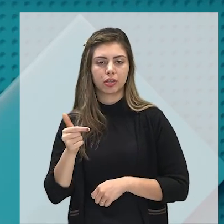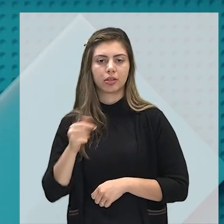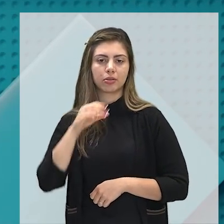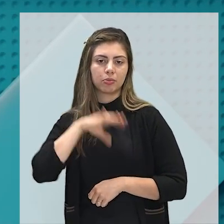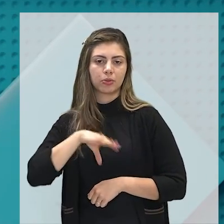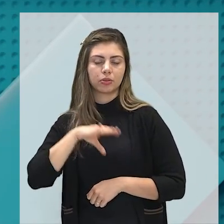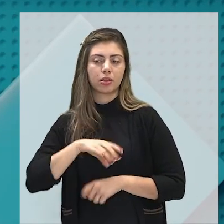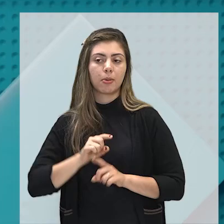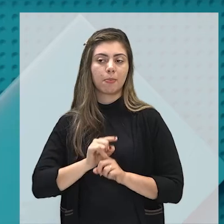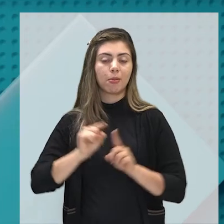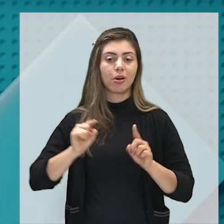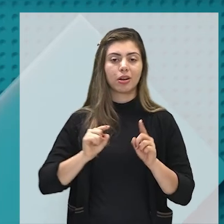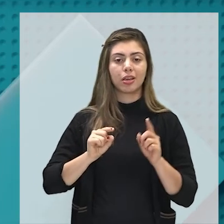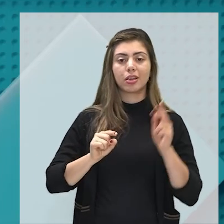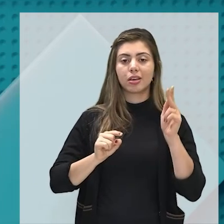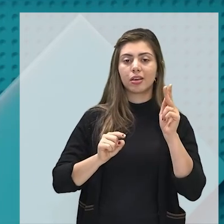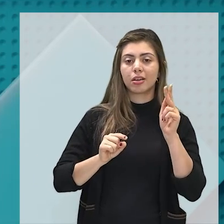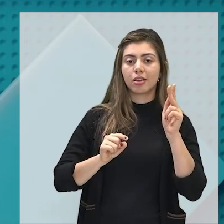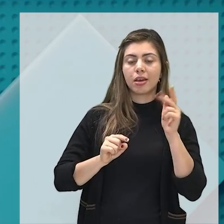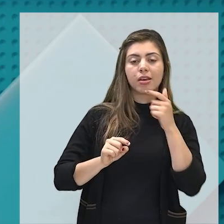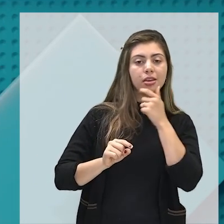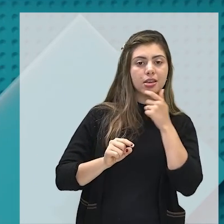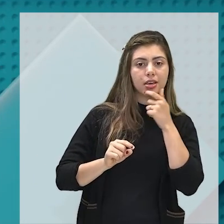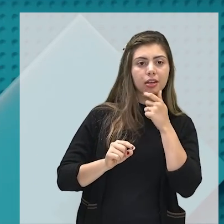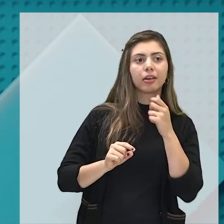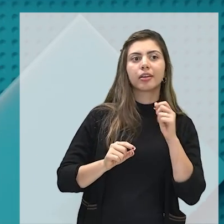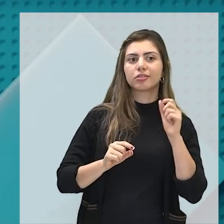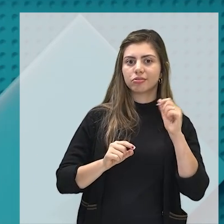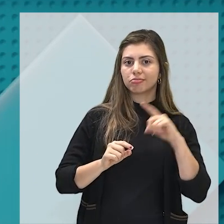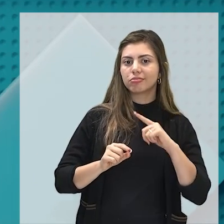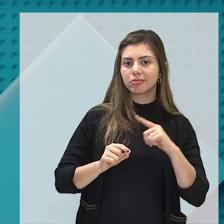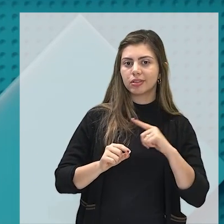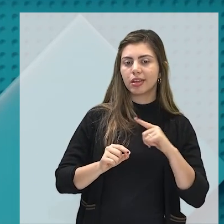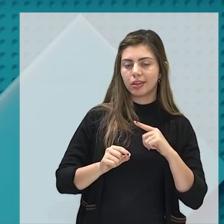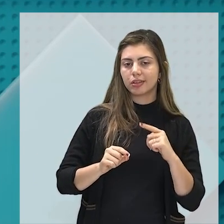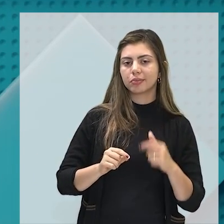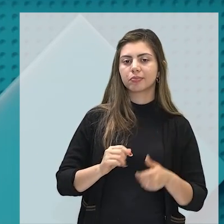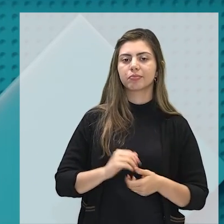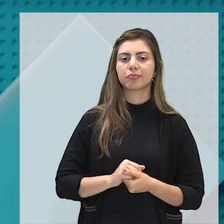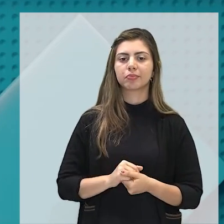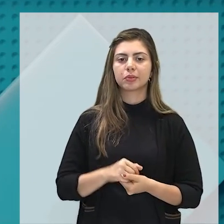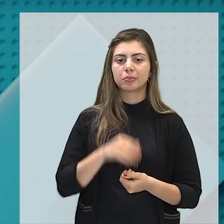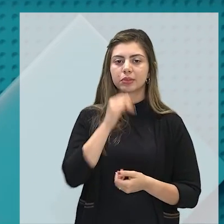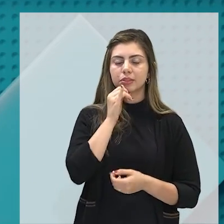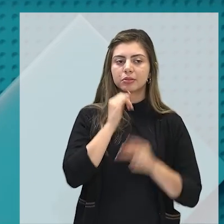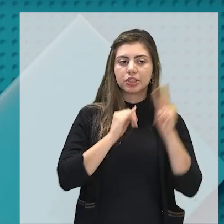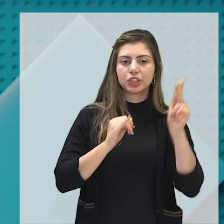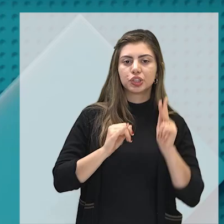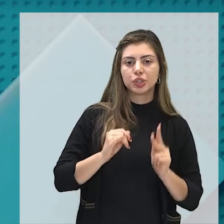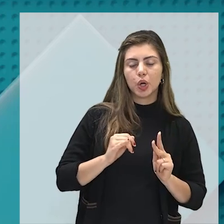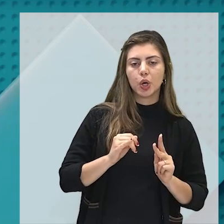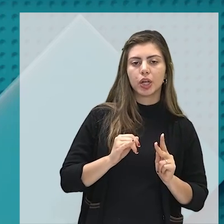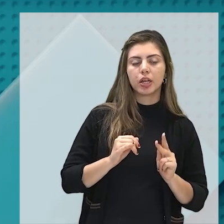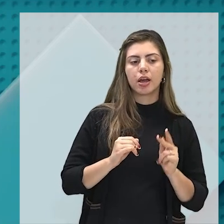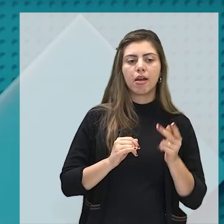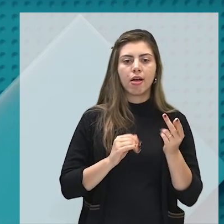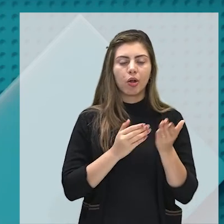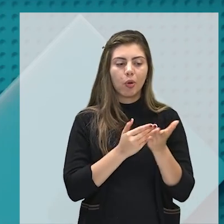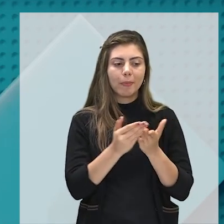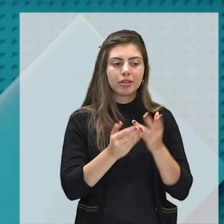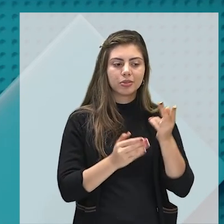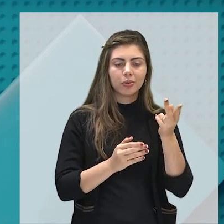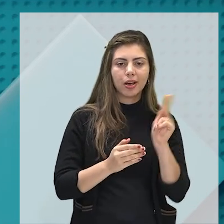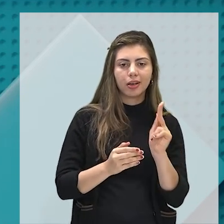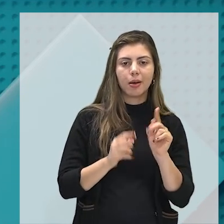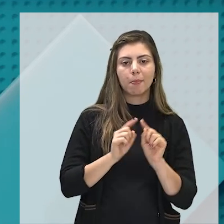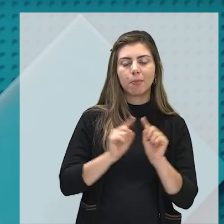mas na língua inglesa vai ter history, por exemplo. Nesse caso, help, né, a palavra iniciando com H tem som de R.